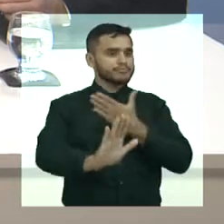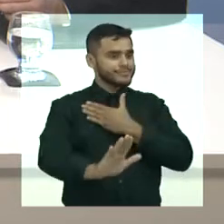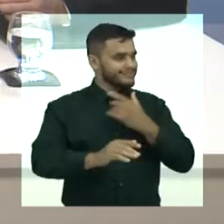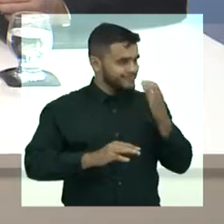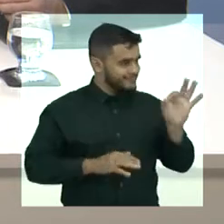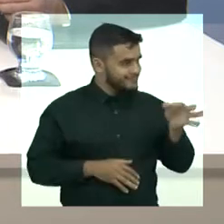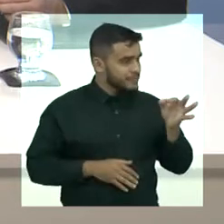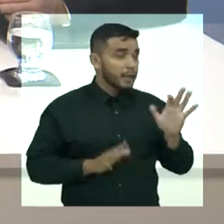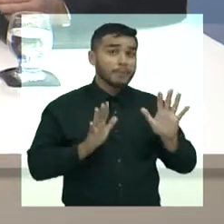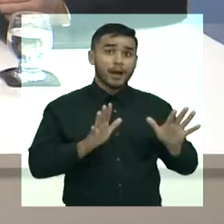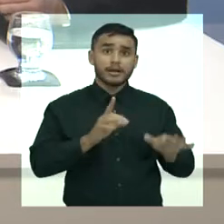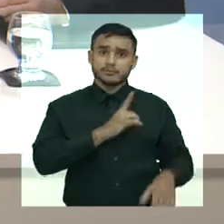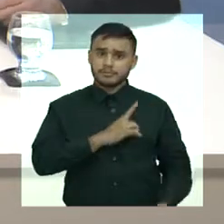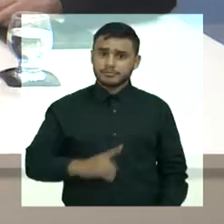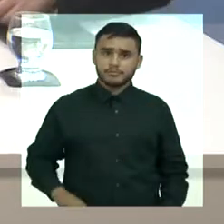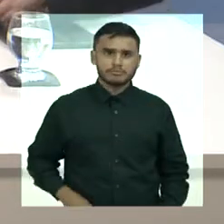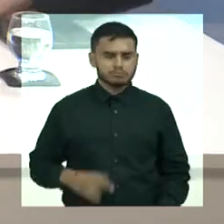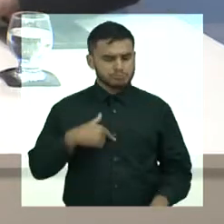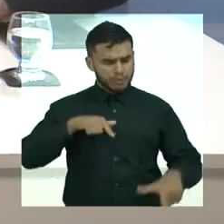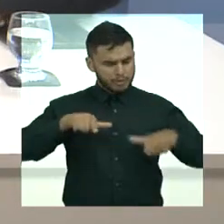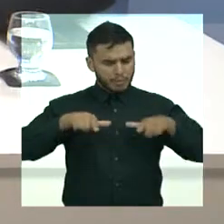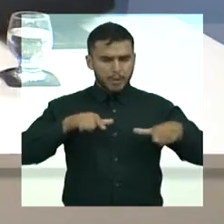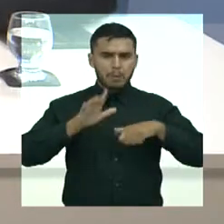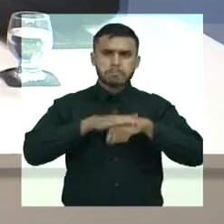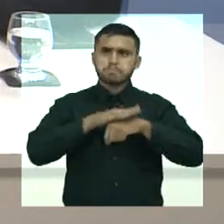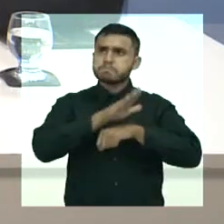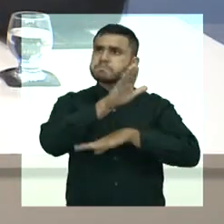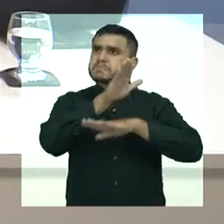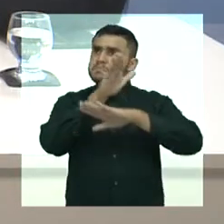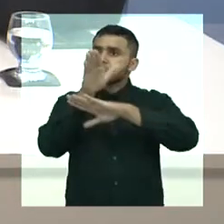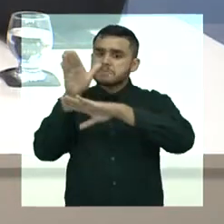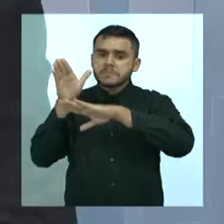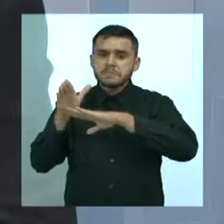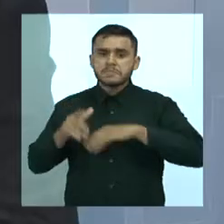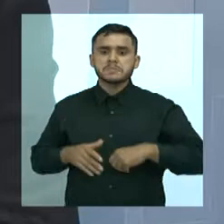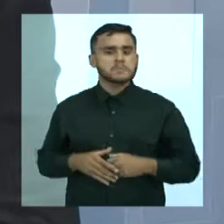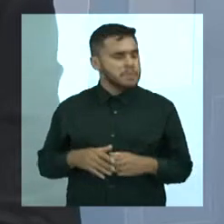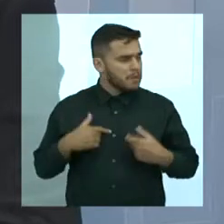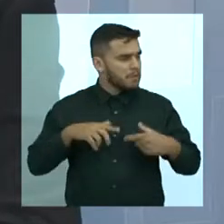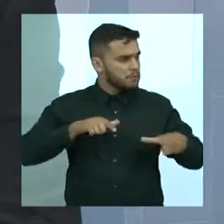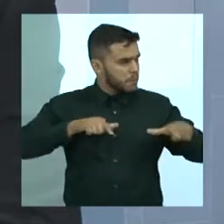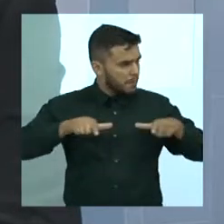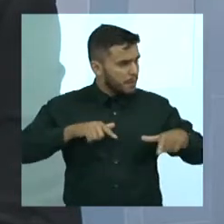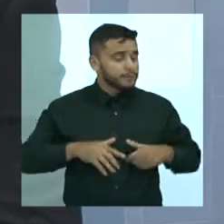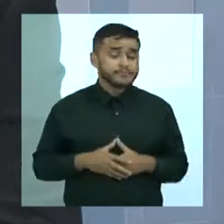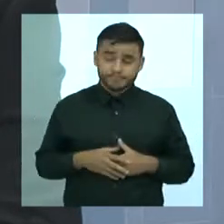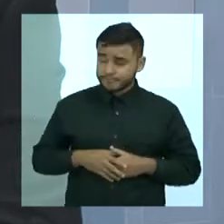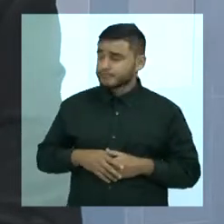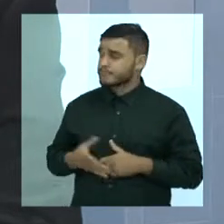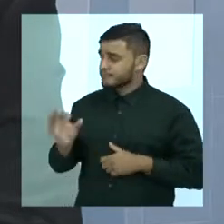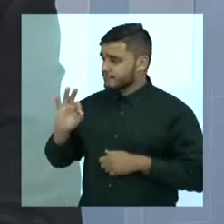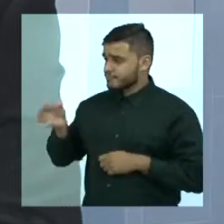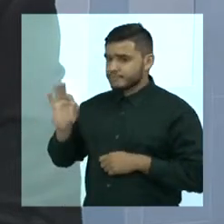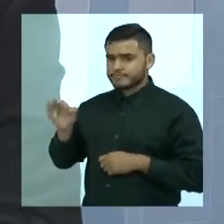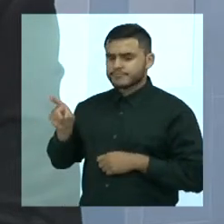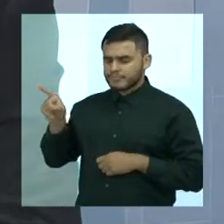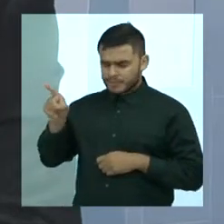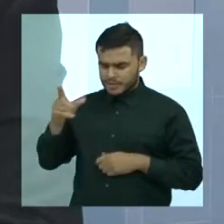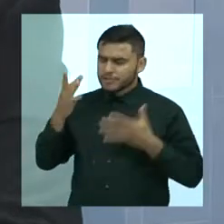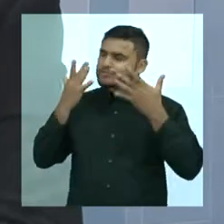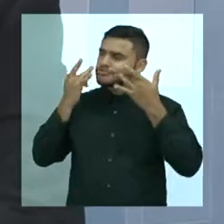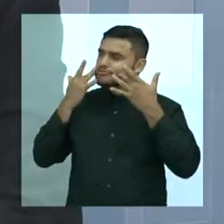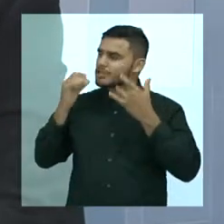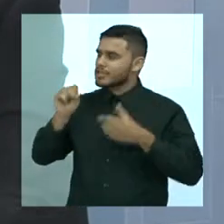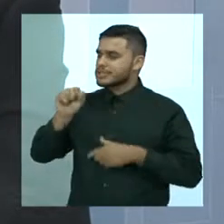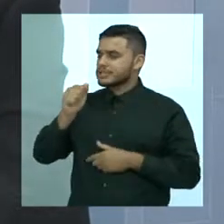parlamentares estão em plena atividade. Quando você me chamou a atenção, do evento no Teatro São José, da